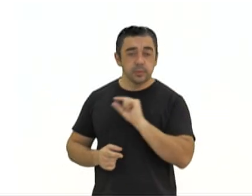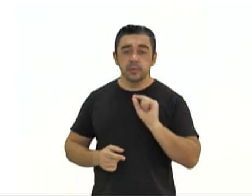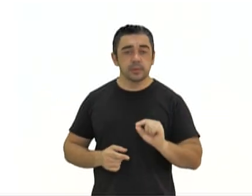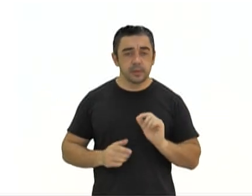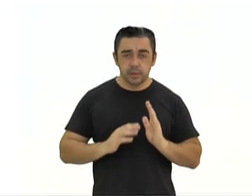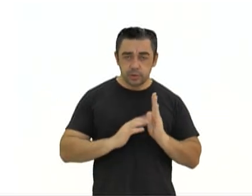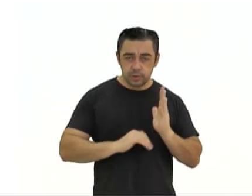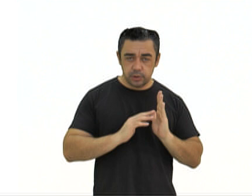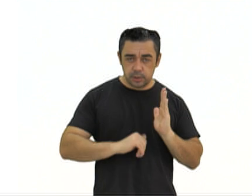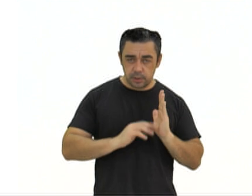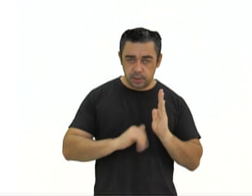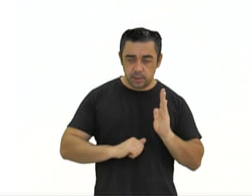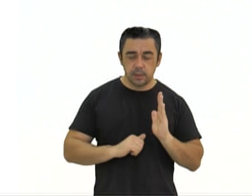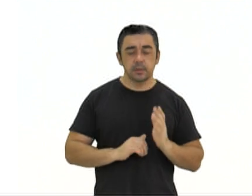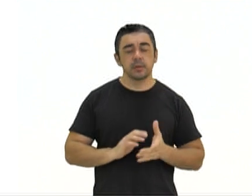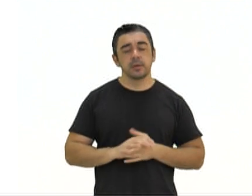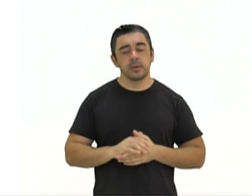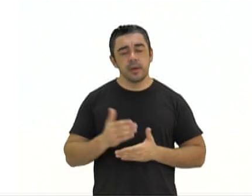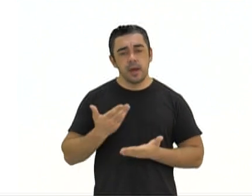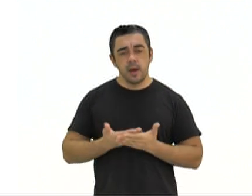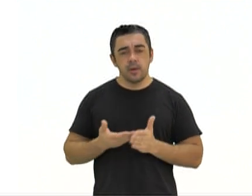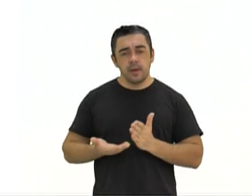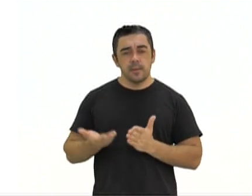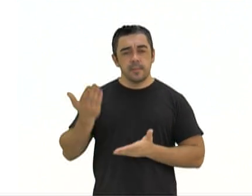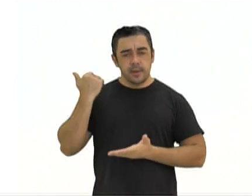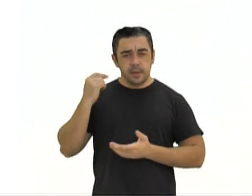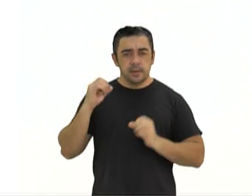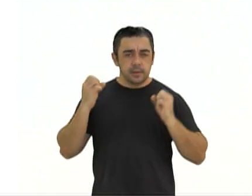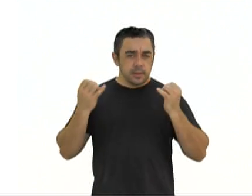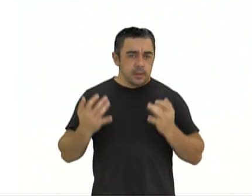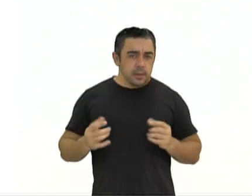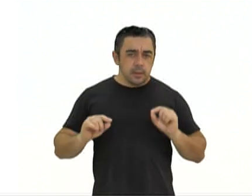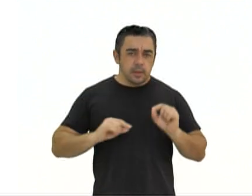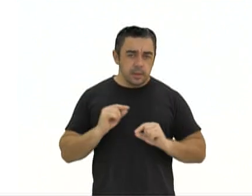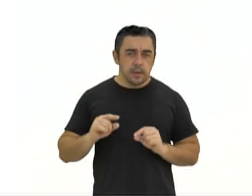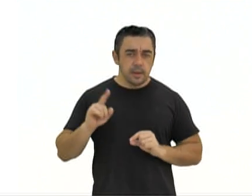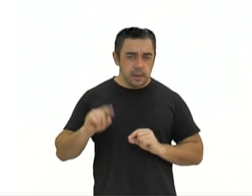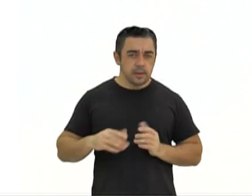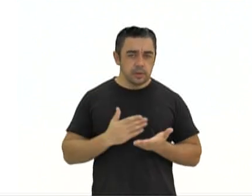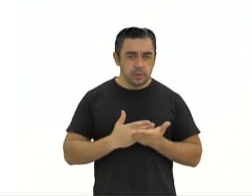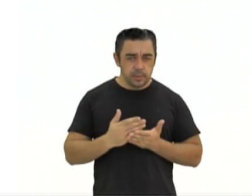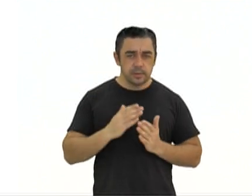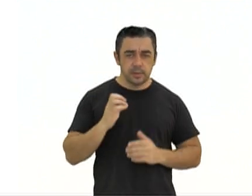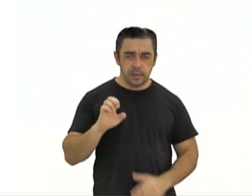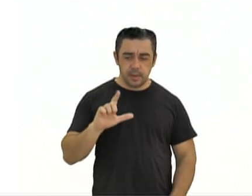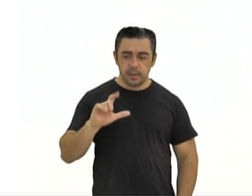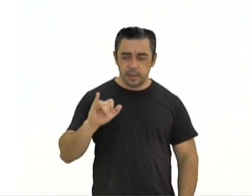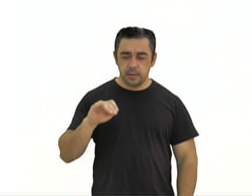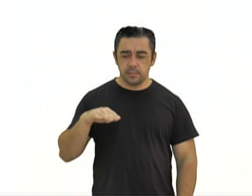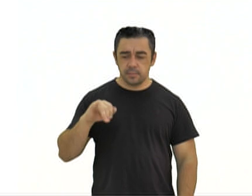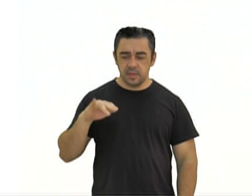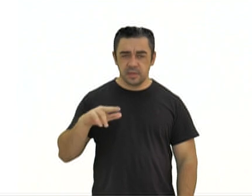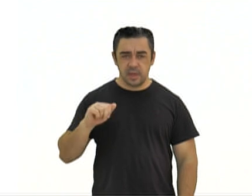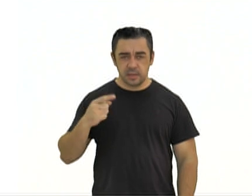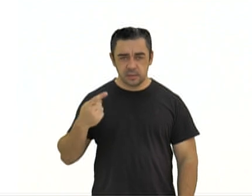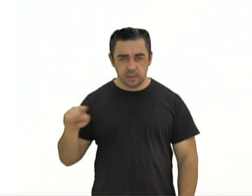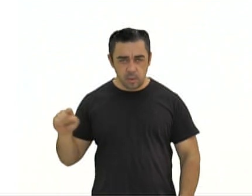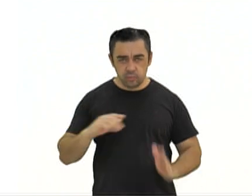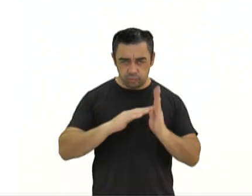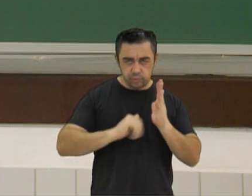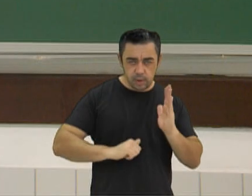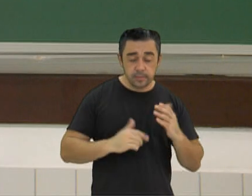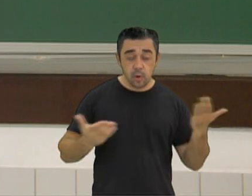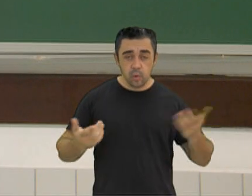de eliminação. Na verdade, na aula passada, nós trabalhamos com a reação de eliminação. E hoje nós fizemos